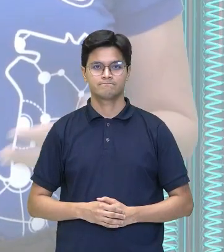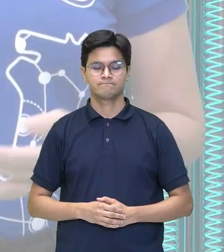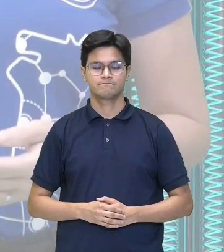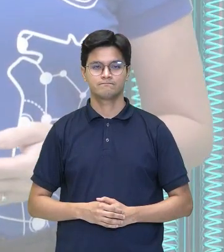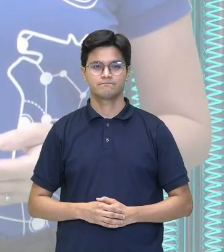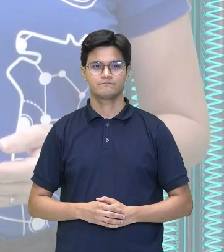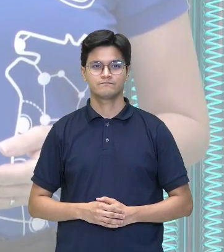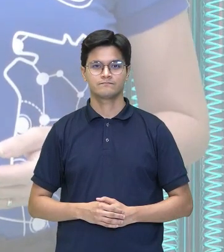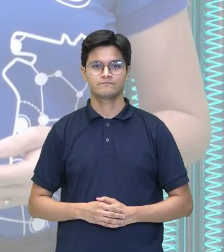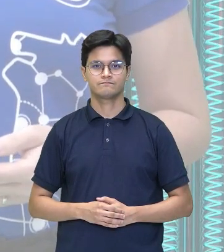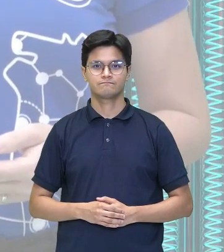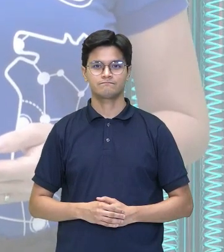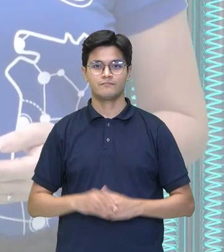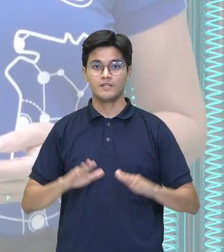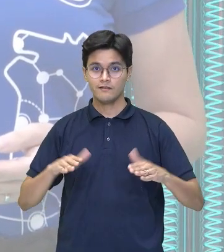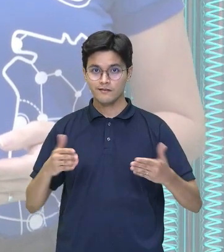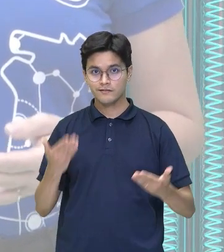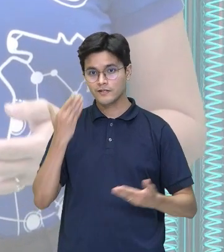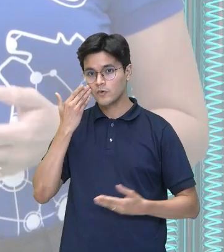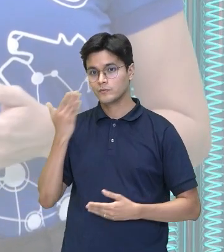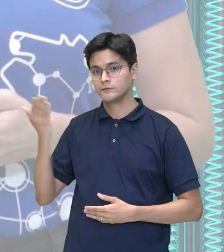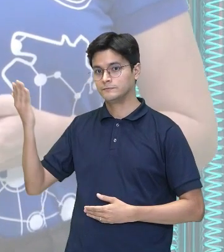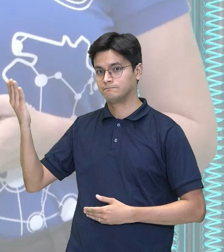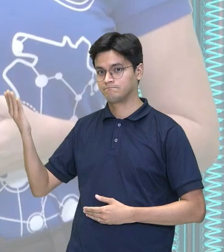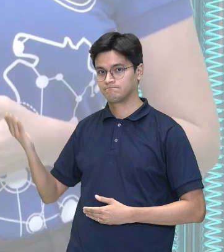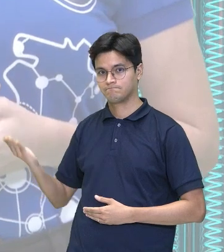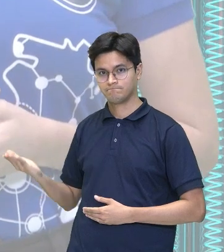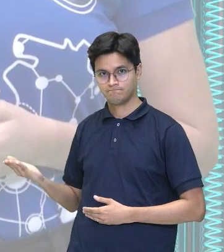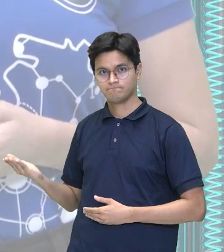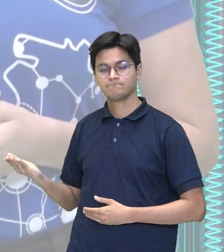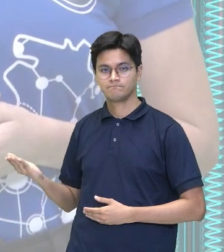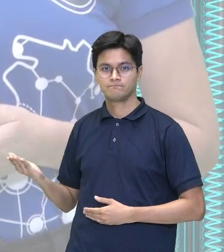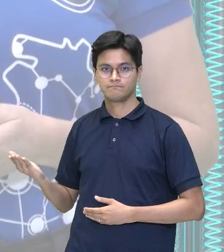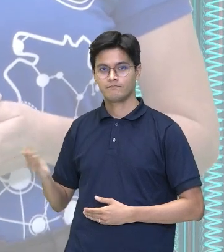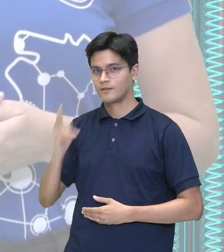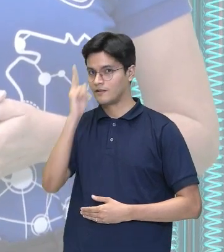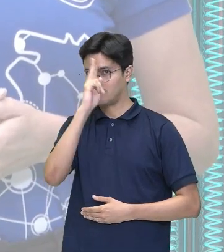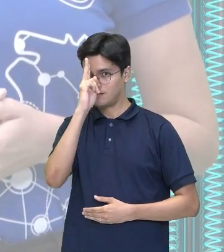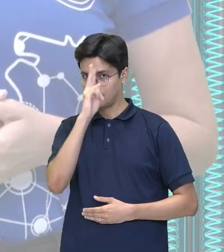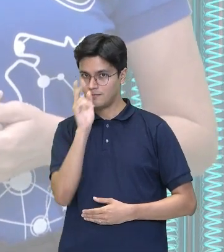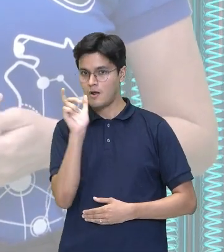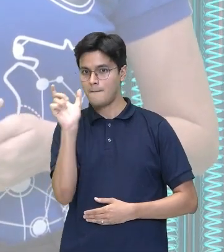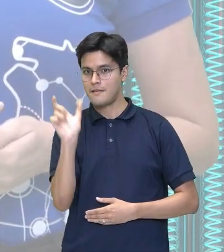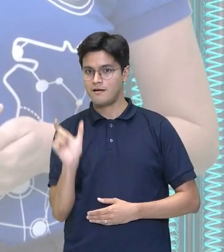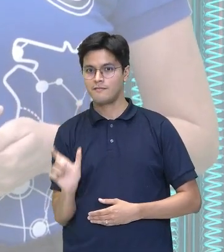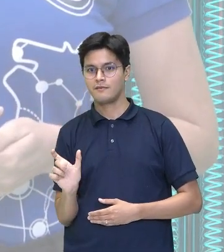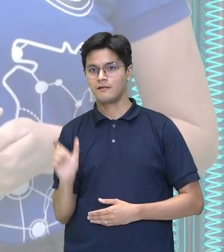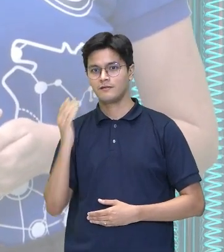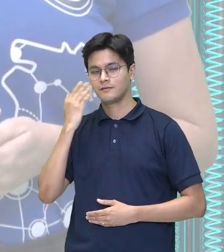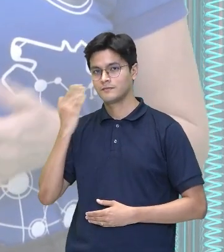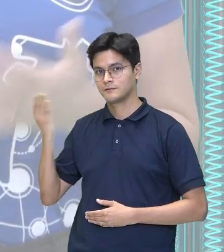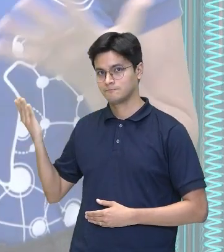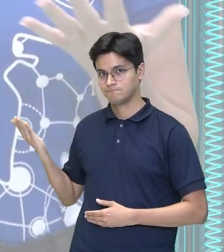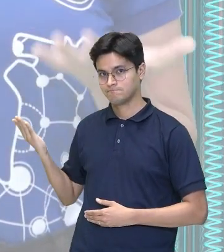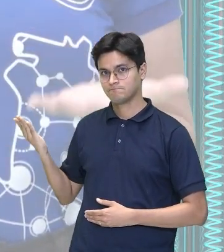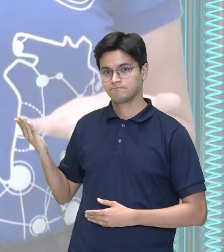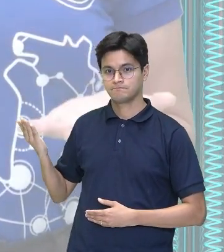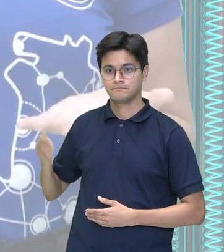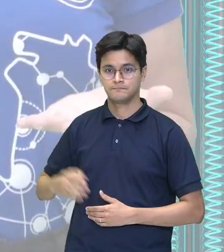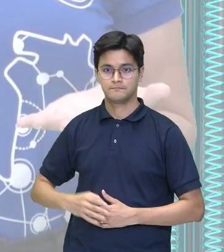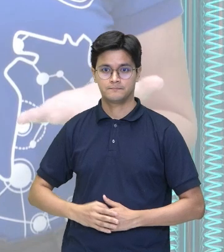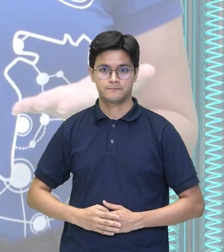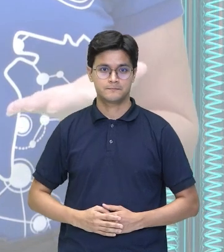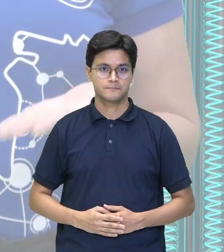Bem, olha só aqui ao meu lado, lembram-se dessas palavras? Past Progressive, Past Continuous, são